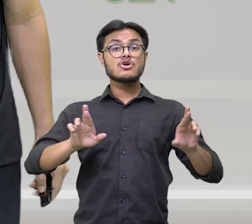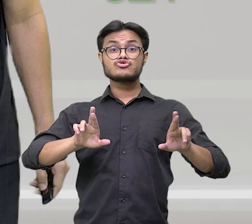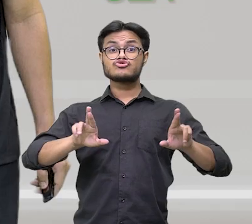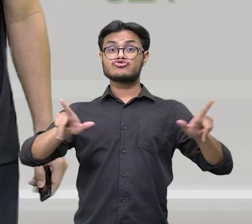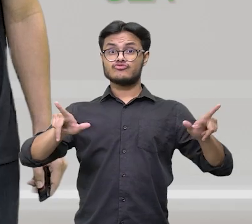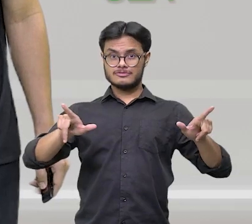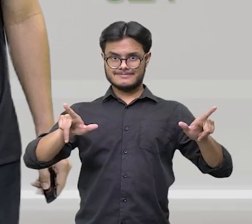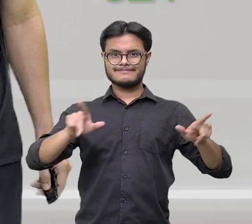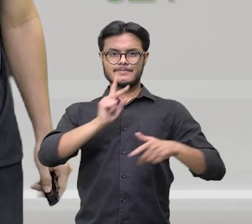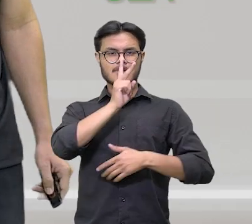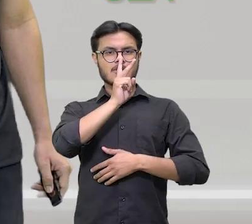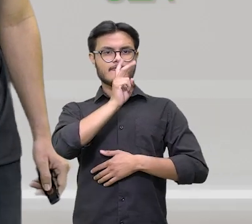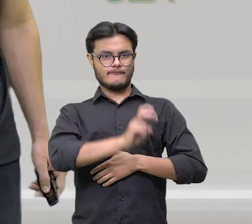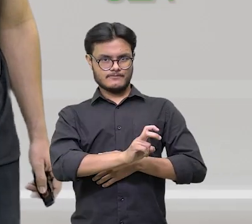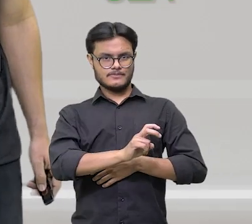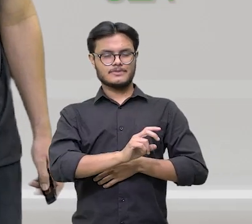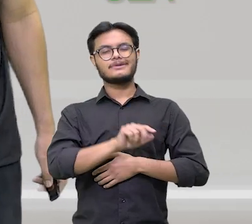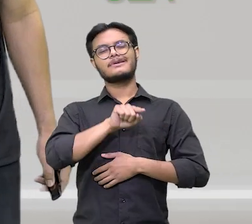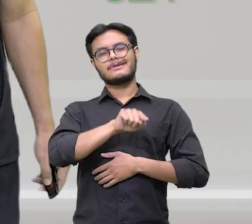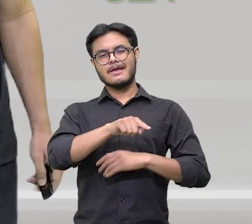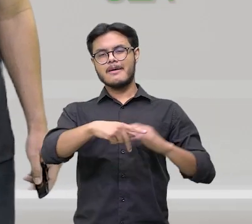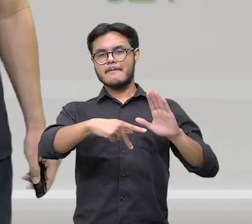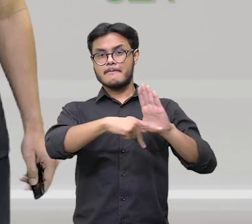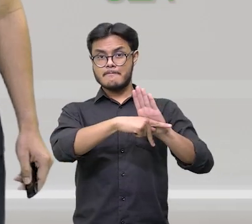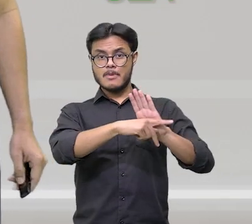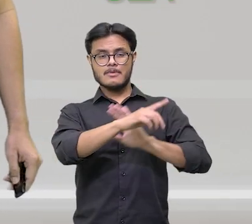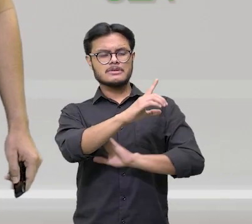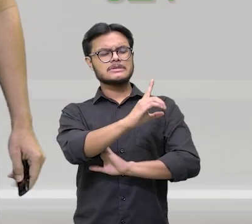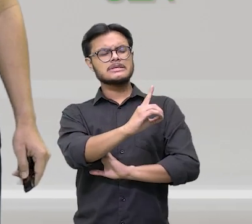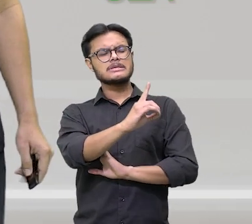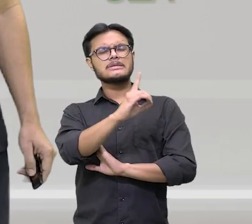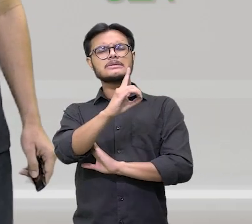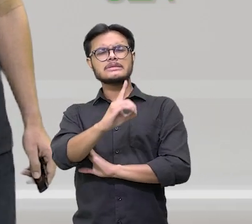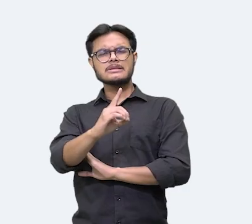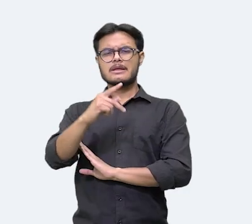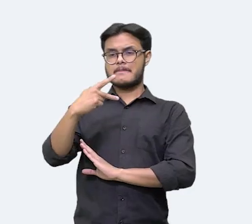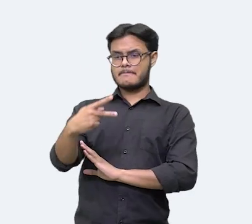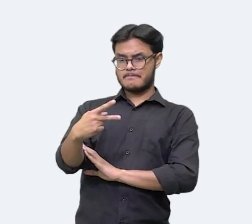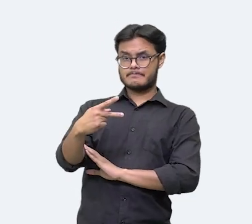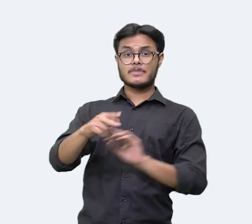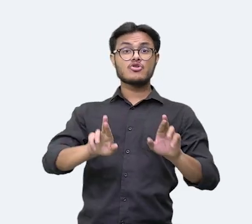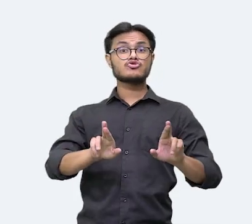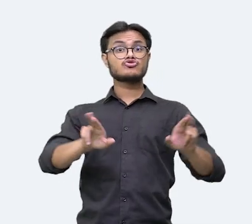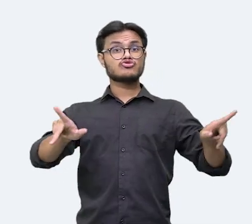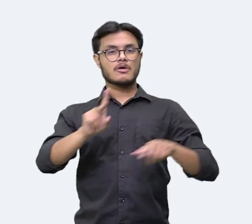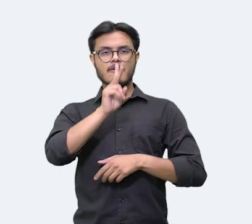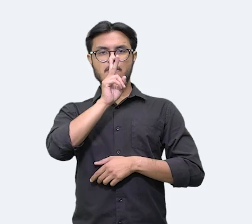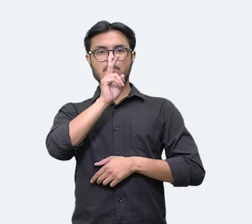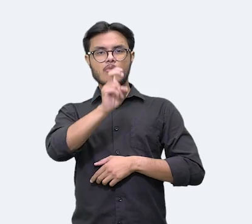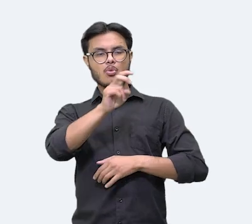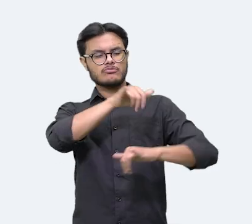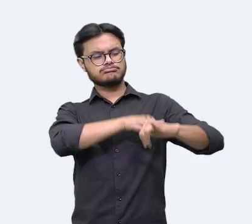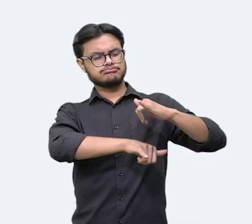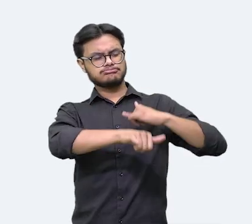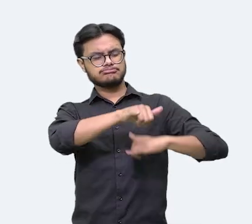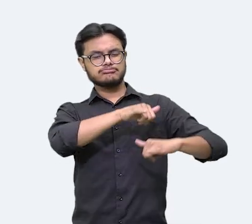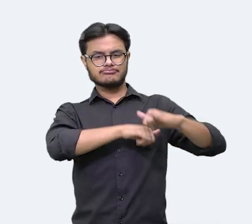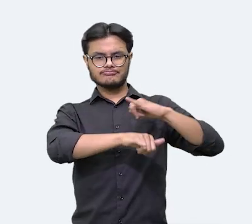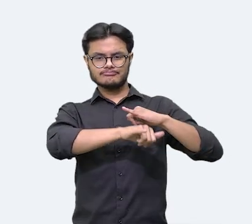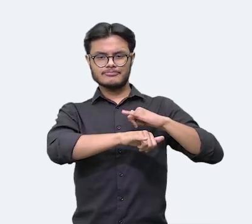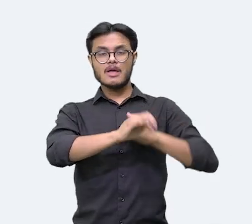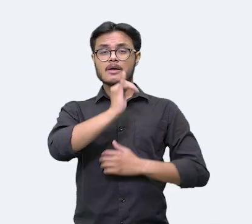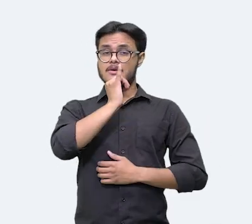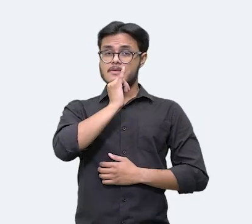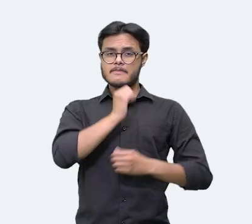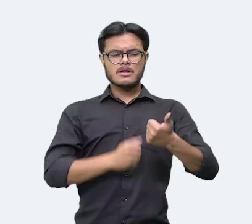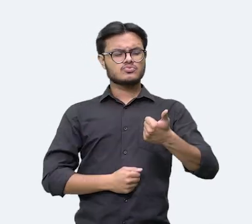é a DDP, e não o valor positivo ou negativo. Tanto é que nós podemos ter, por exemplo, uma DDP de 12 volts nessa bateria,